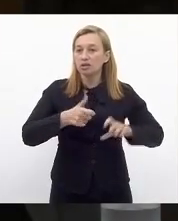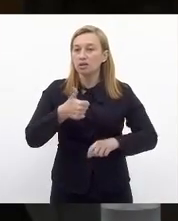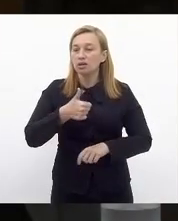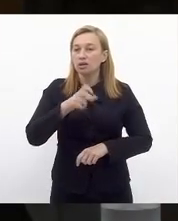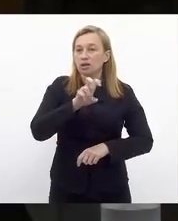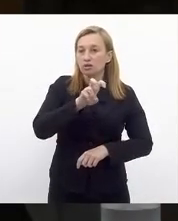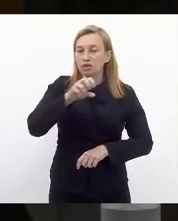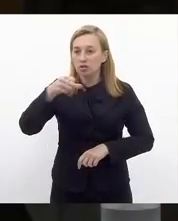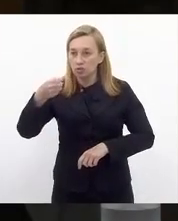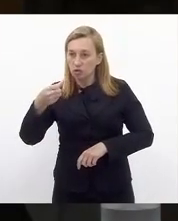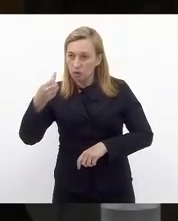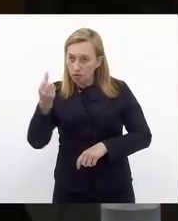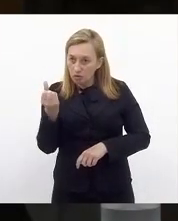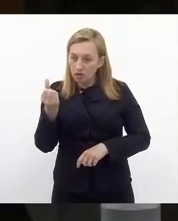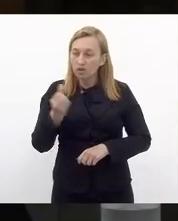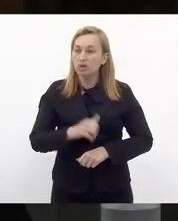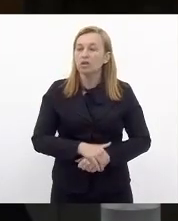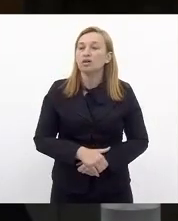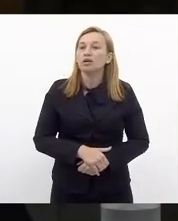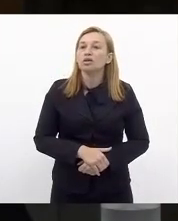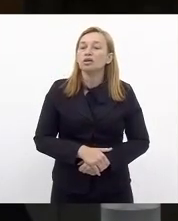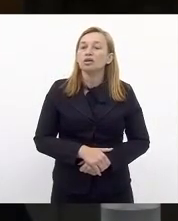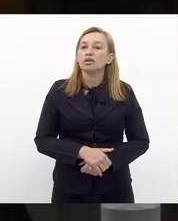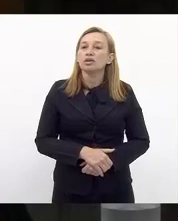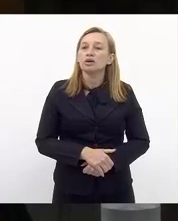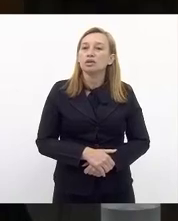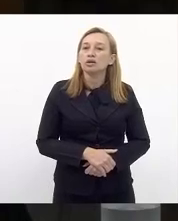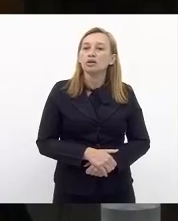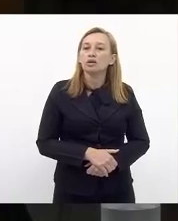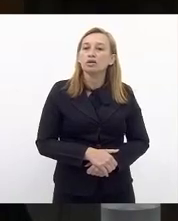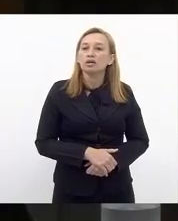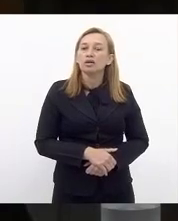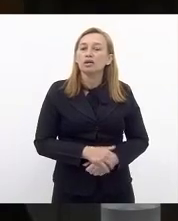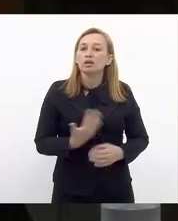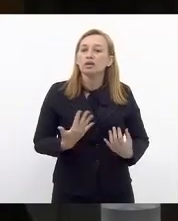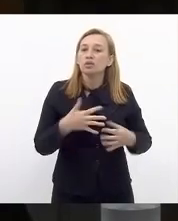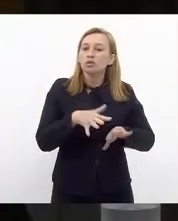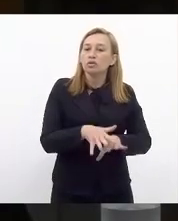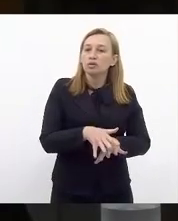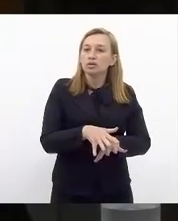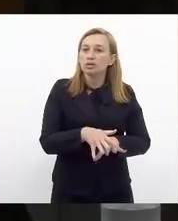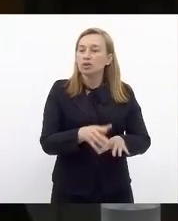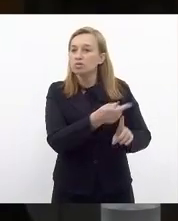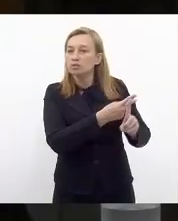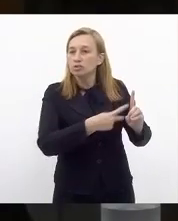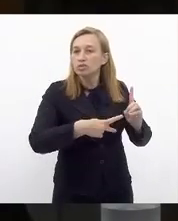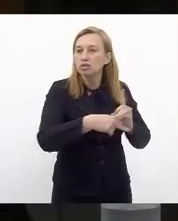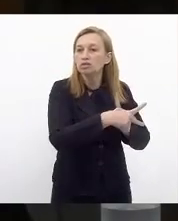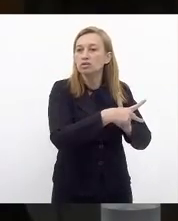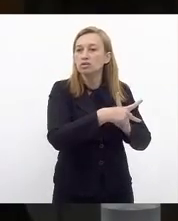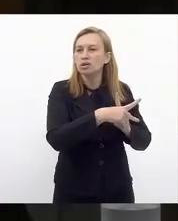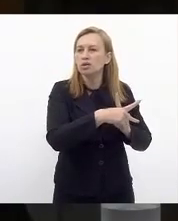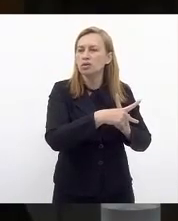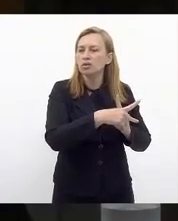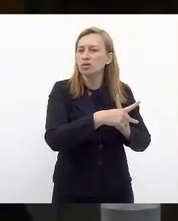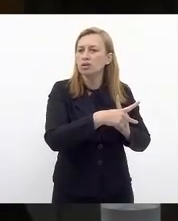159 será considerado atendido pela inclusão no regime próprio da previdência social